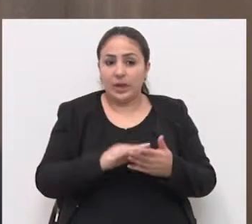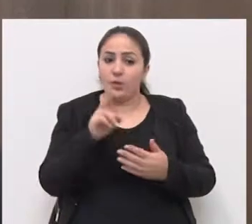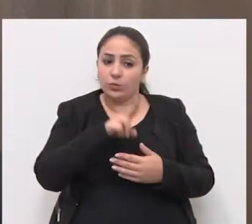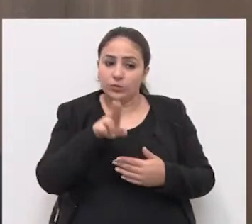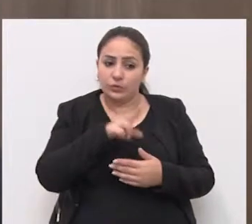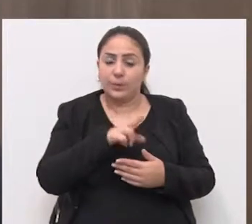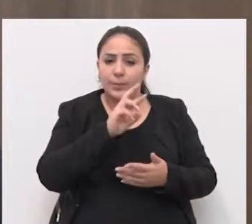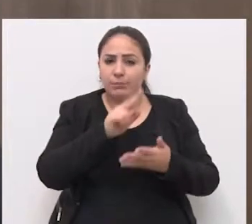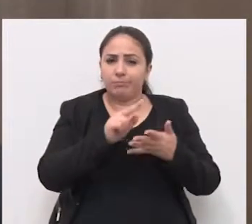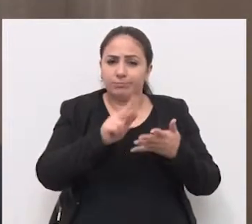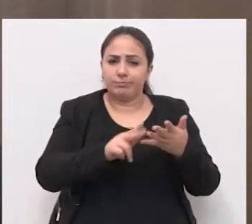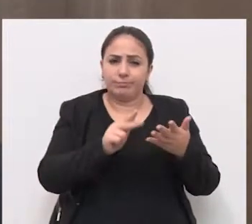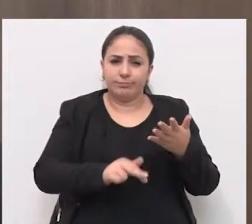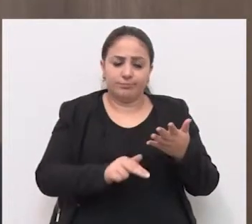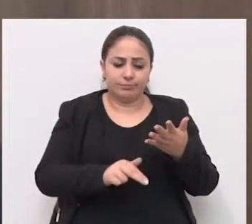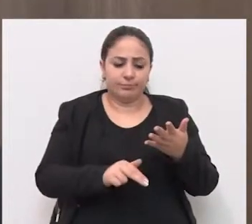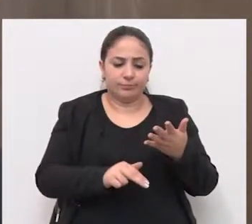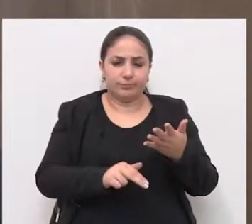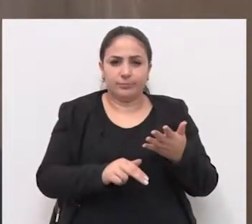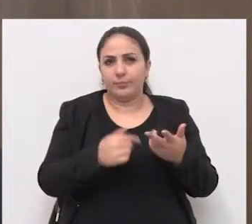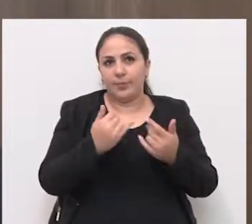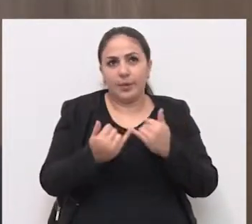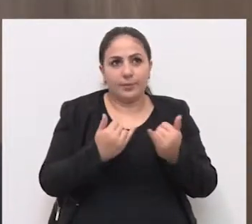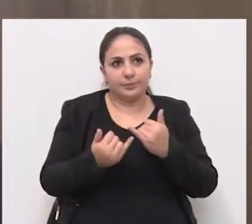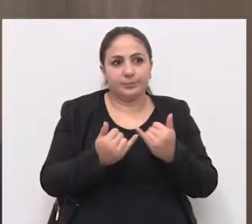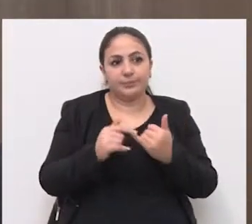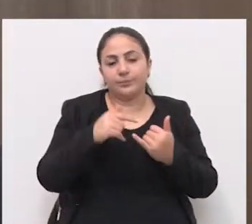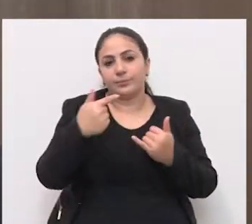do brasileiro, ela é utilizada para várias,